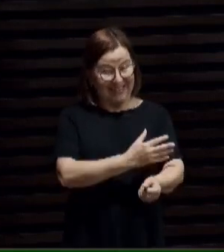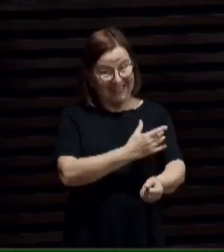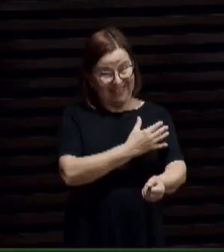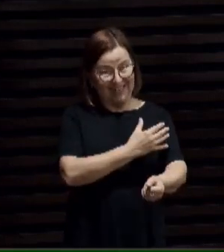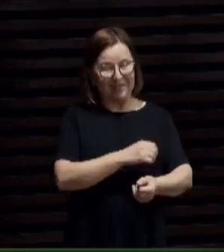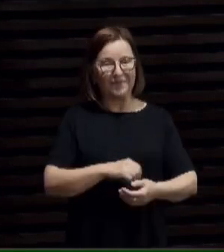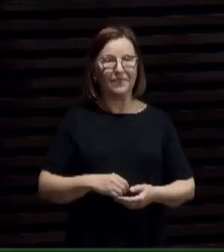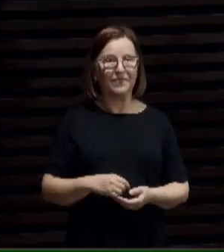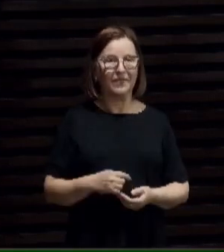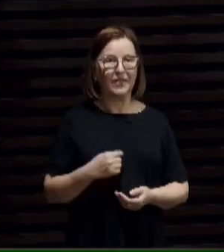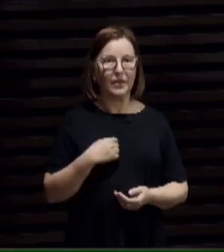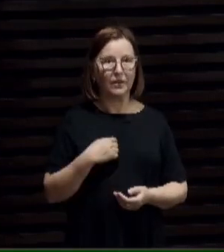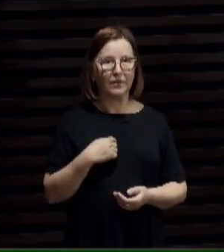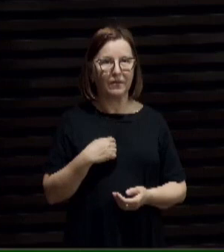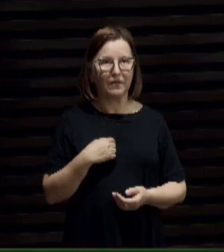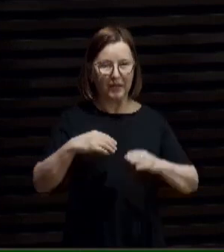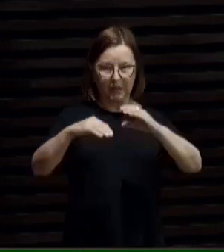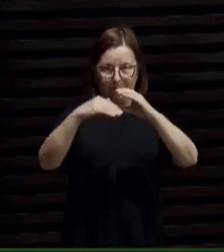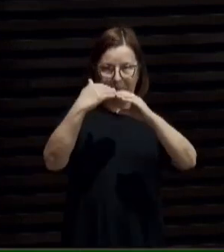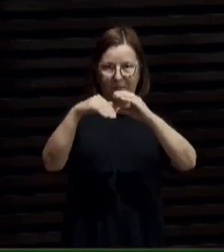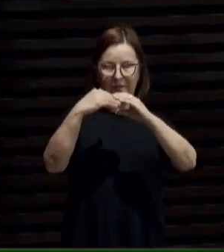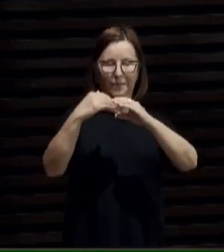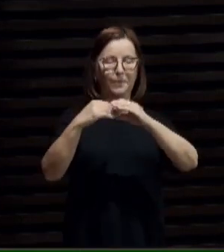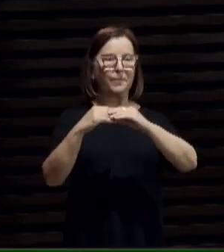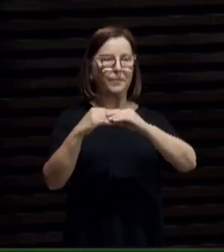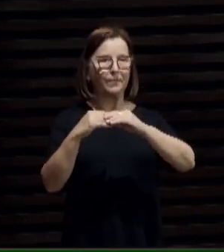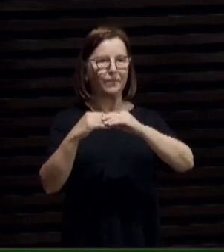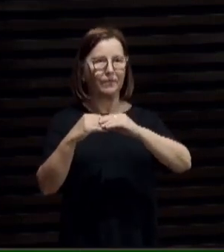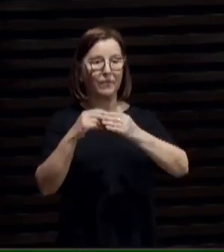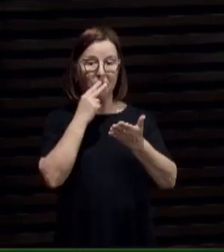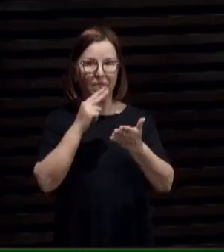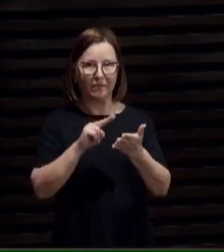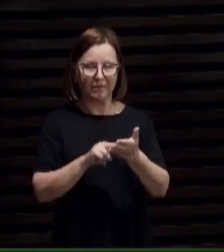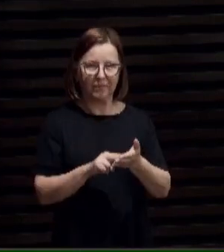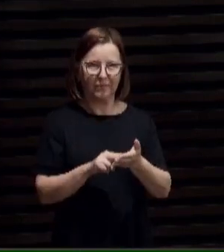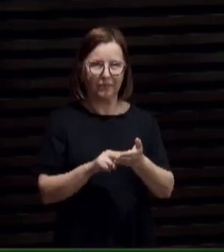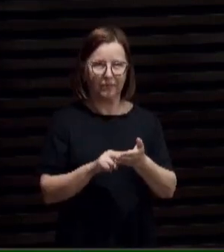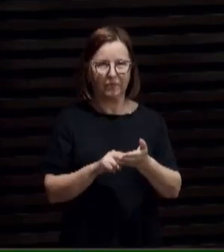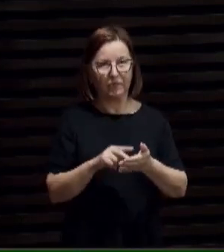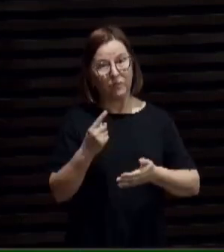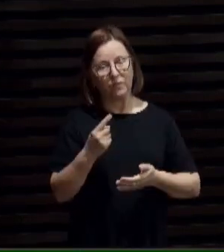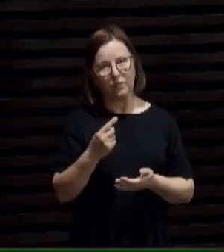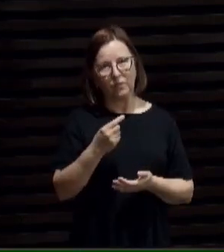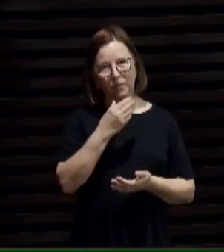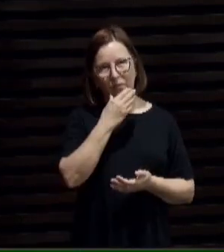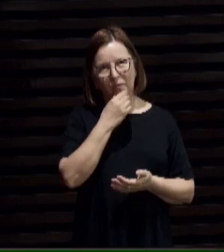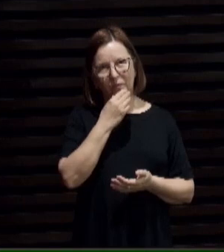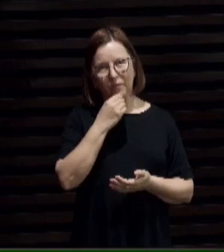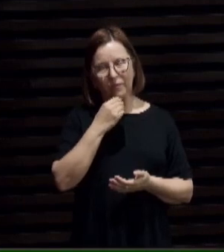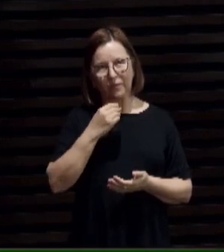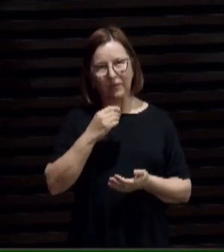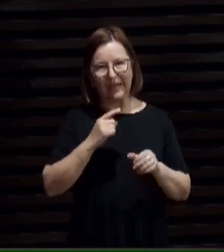Eu recebi um e-mail, uma carta de um rapaz de